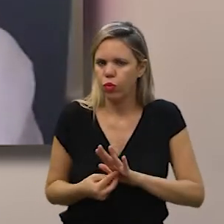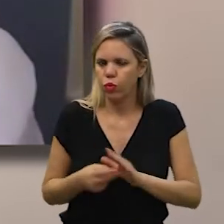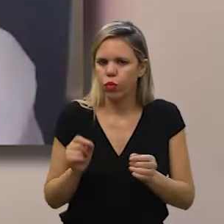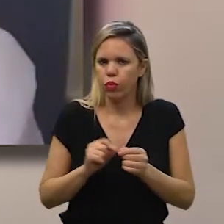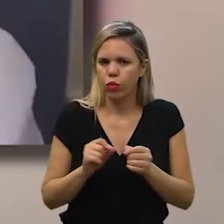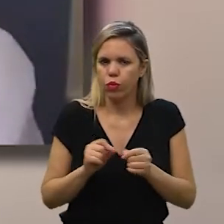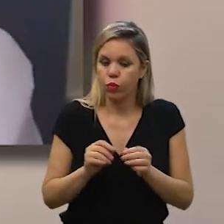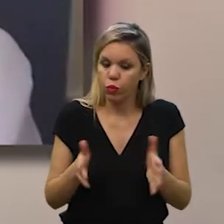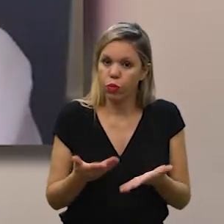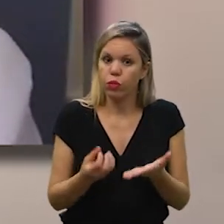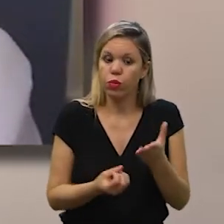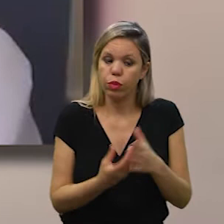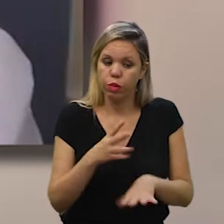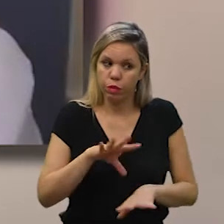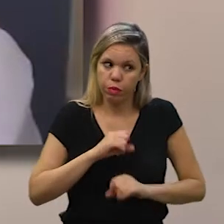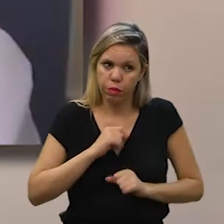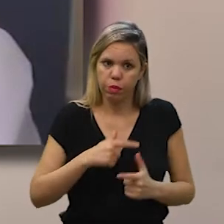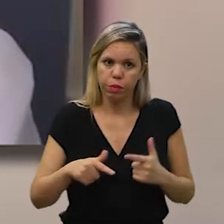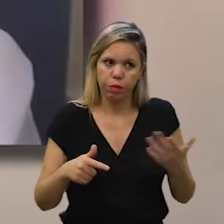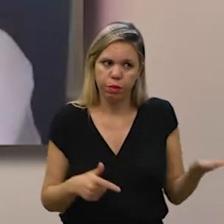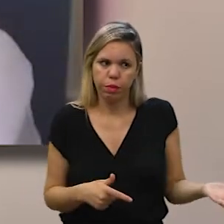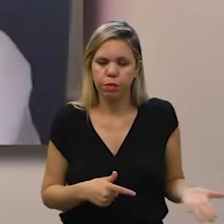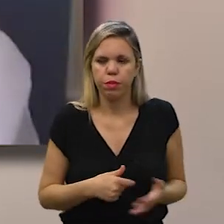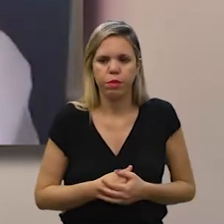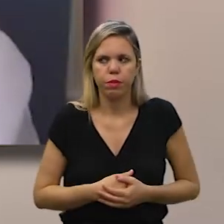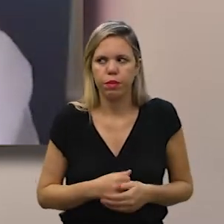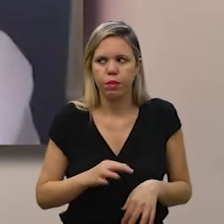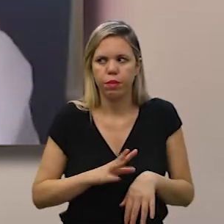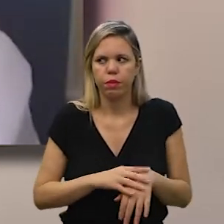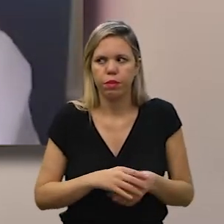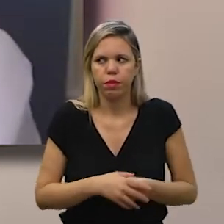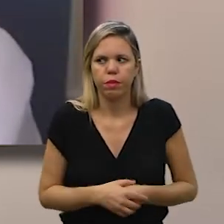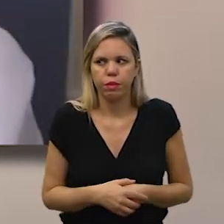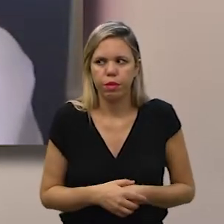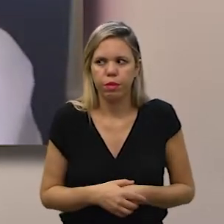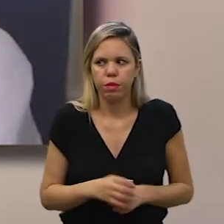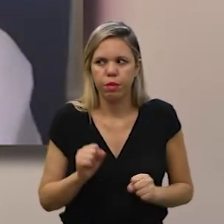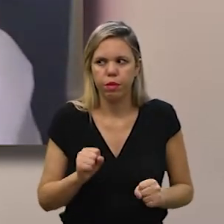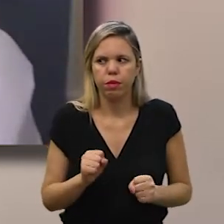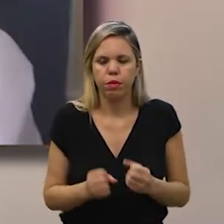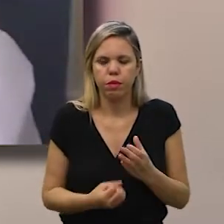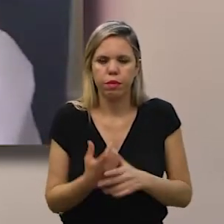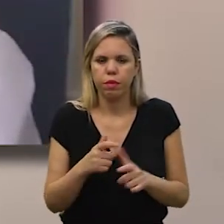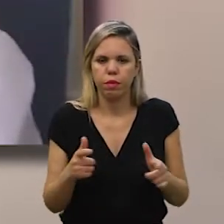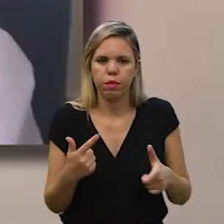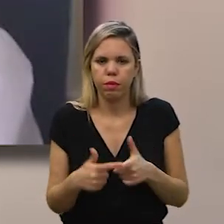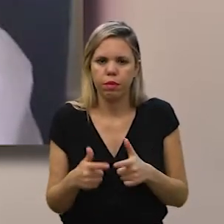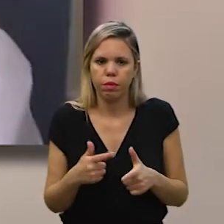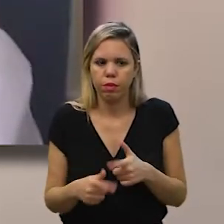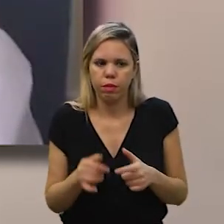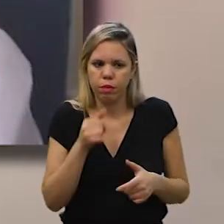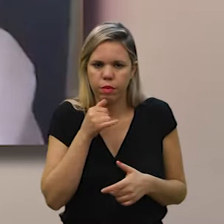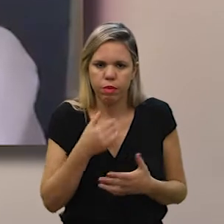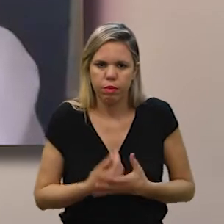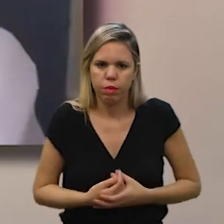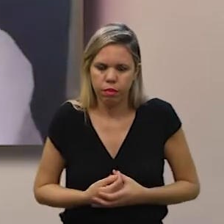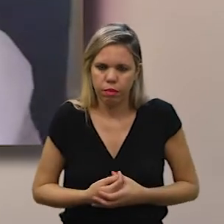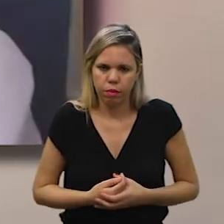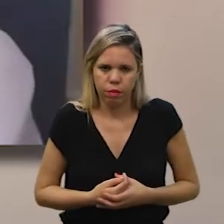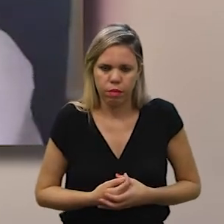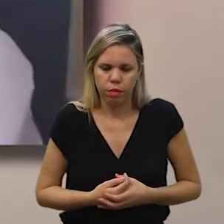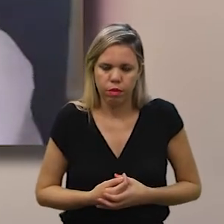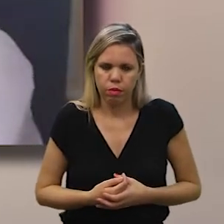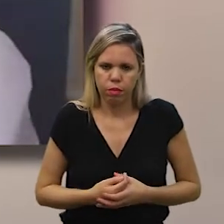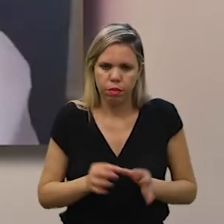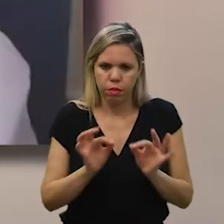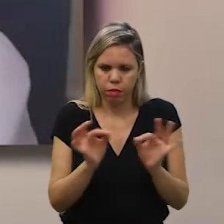que está fazendo ela ter aquele sintoma, aquela doença, isso pode progredir e, no caso, por exemplo,